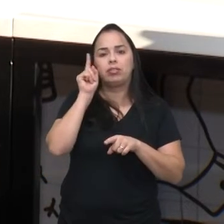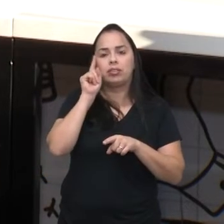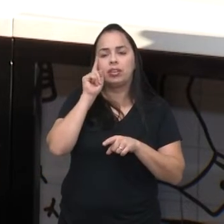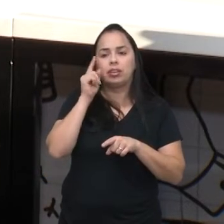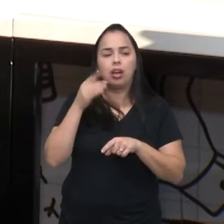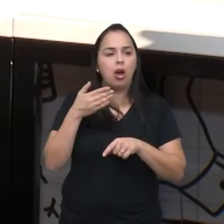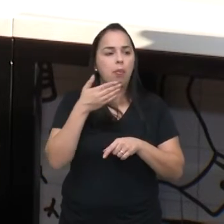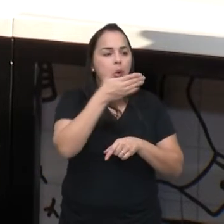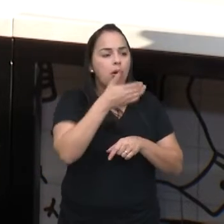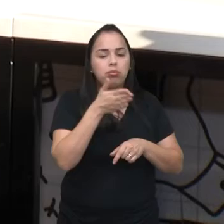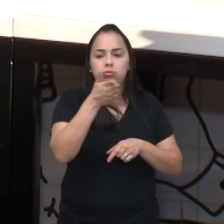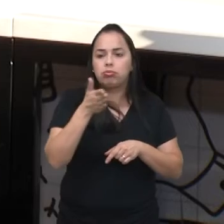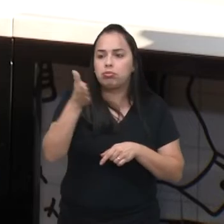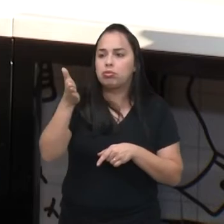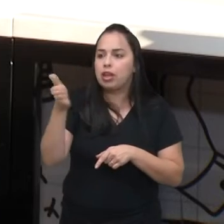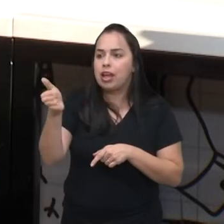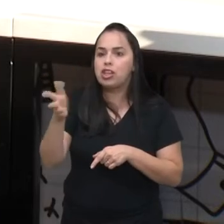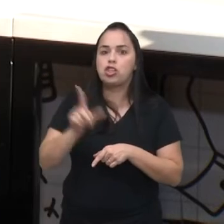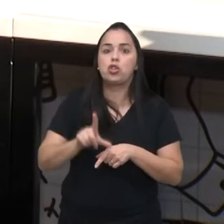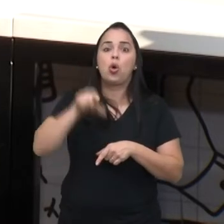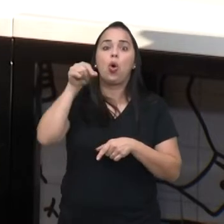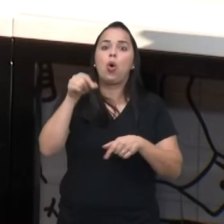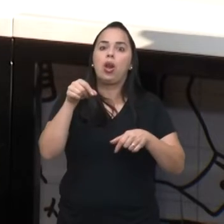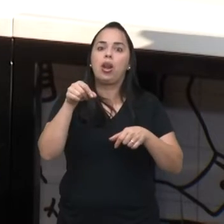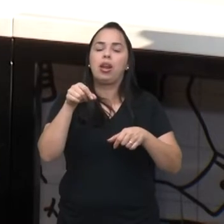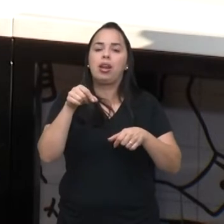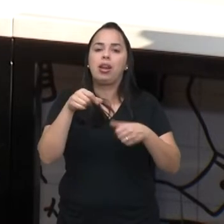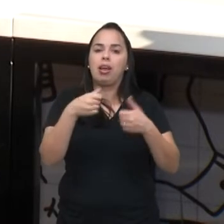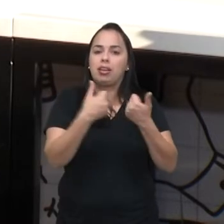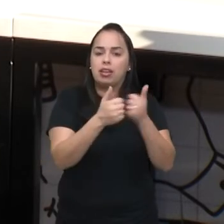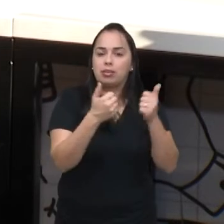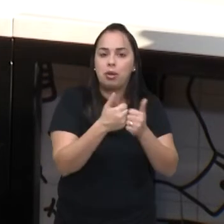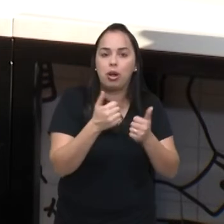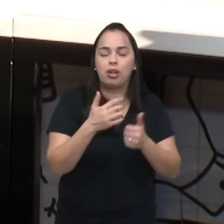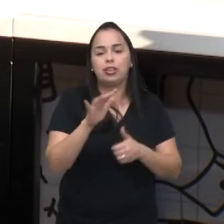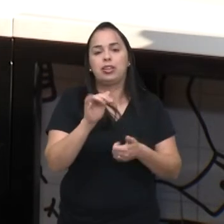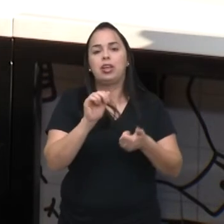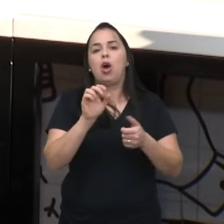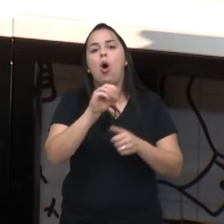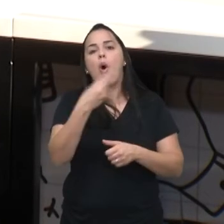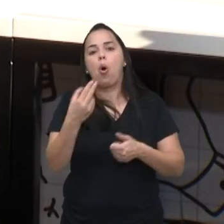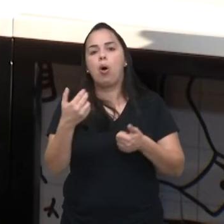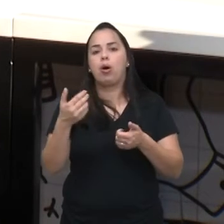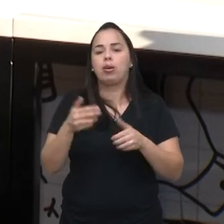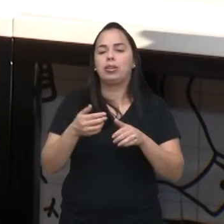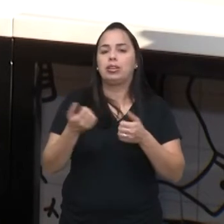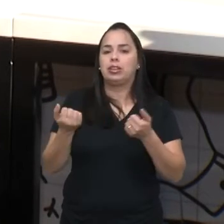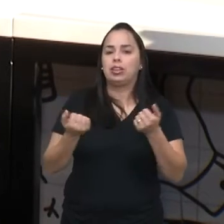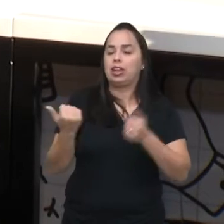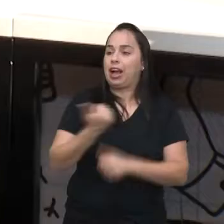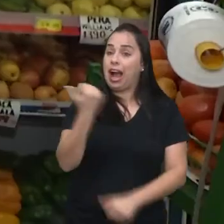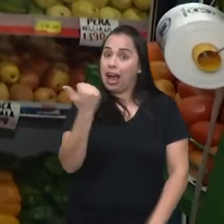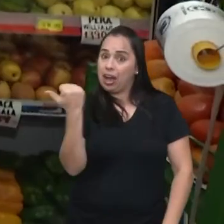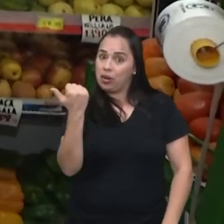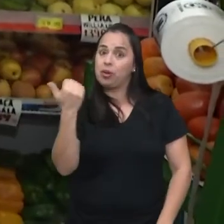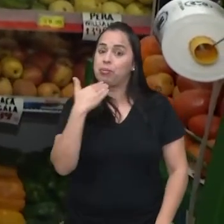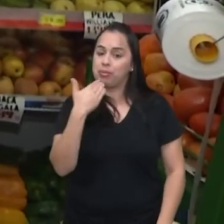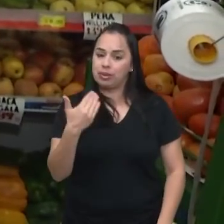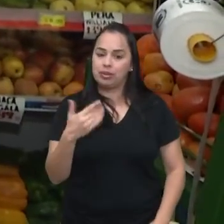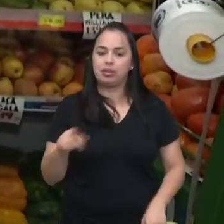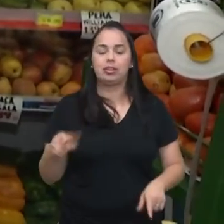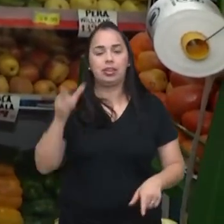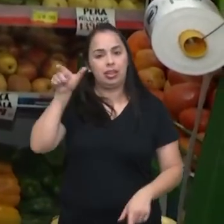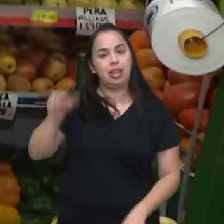rotina em relação à logística optando Por meios de transporte alternativos ou compartilhando a e caronas